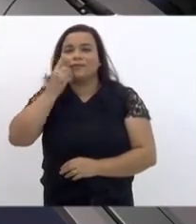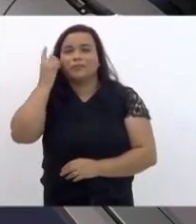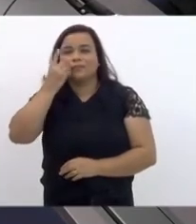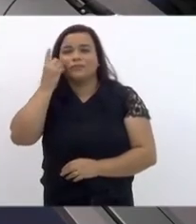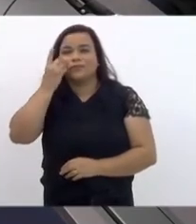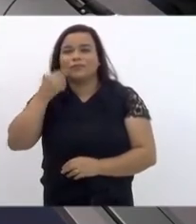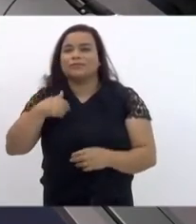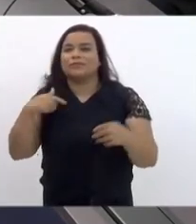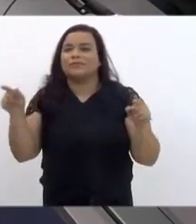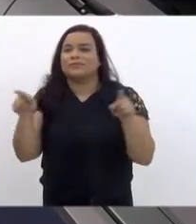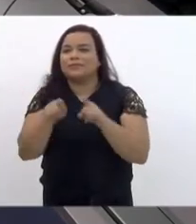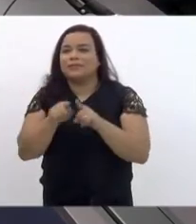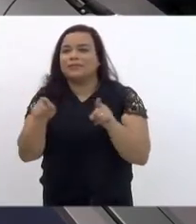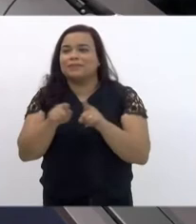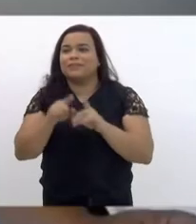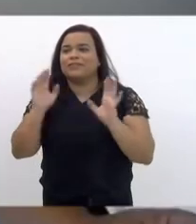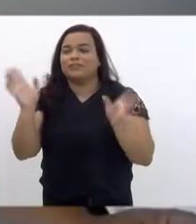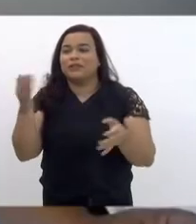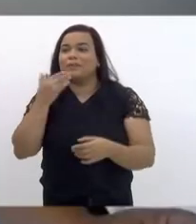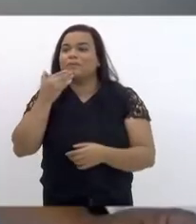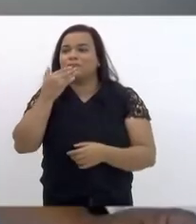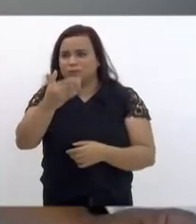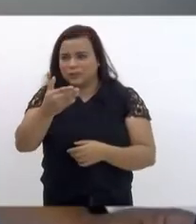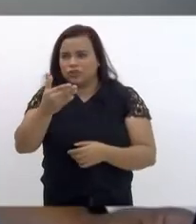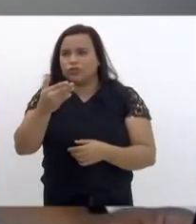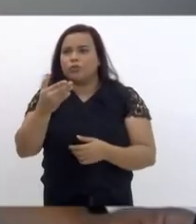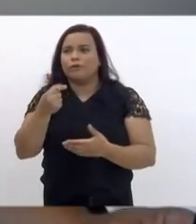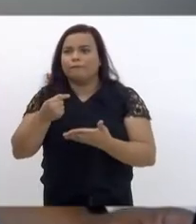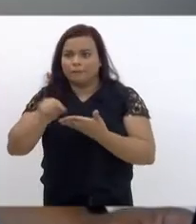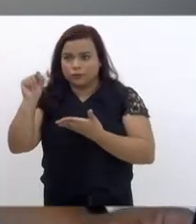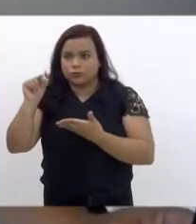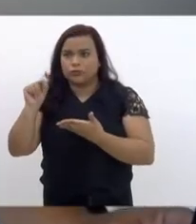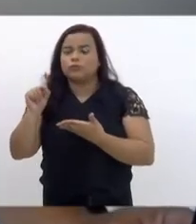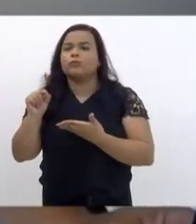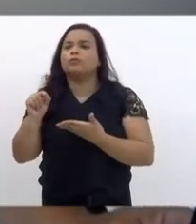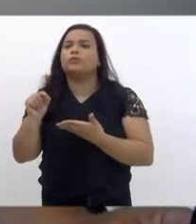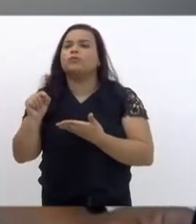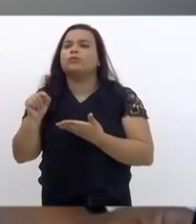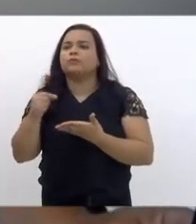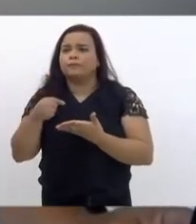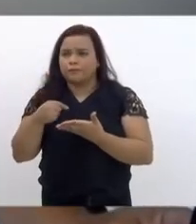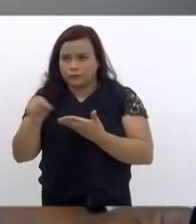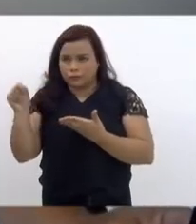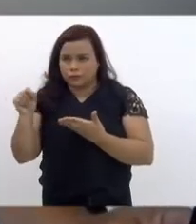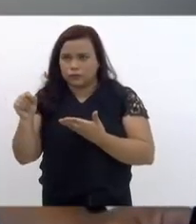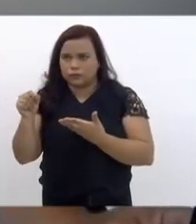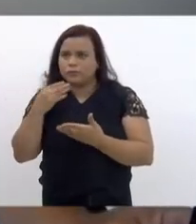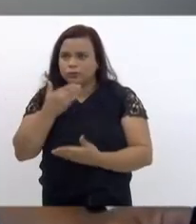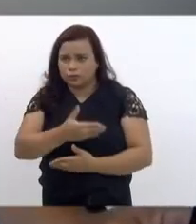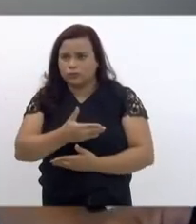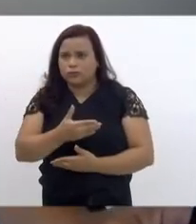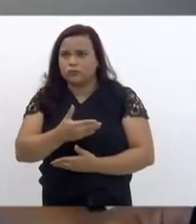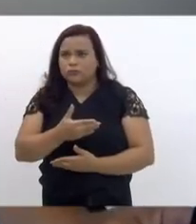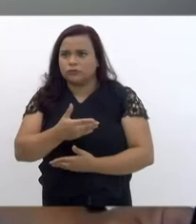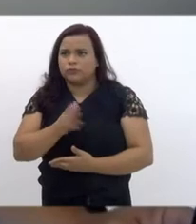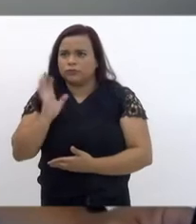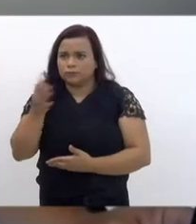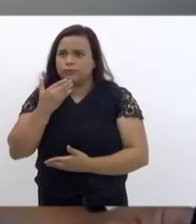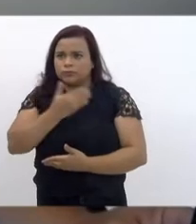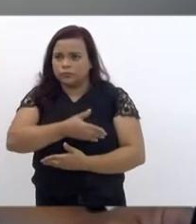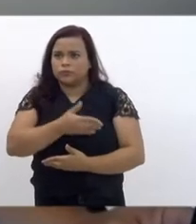que... Já foi pedido vista, tá ok? Eu queria ver se o Luiz Paulo e Vossa Excelência... Você pediu vista, Luiz? Pediu. Tá, ok. Desculpa, não tinha...